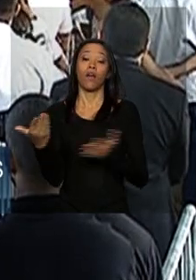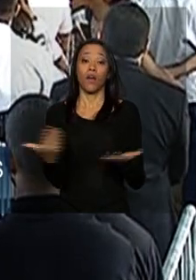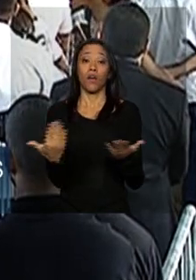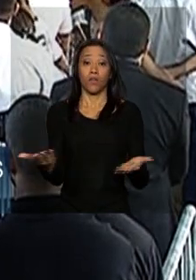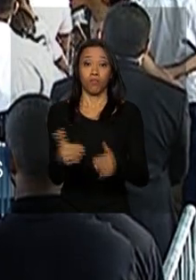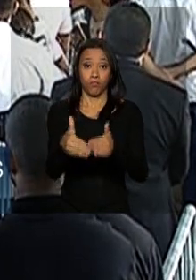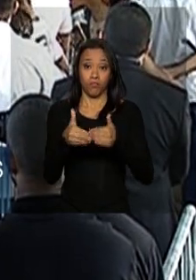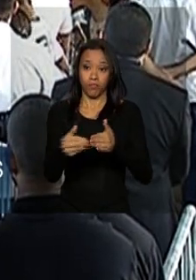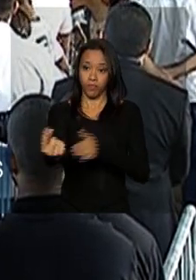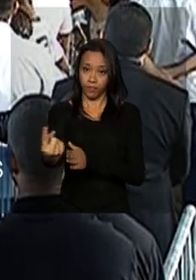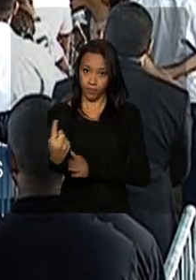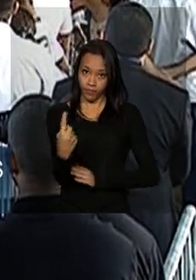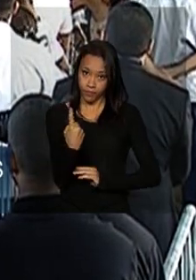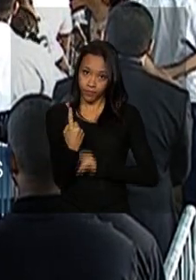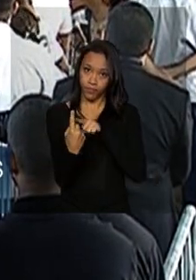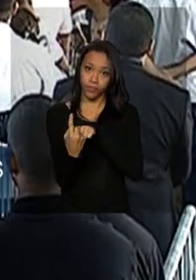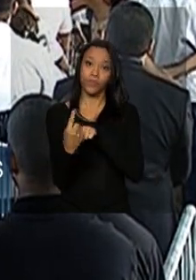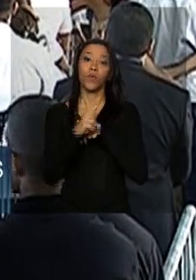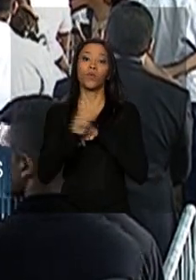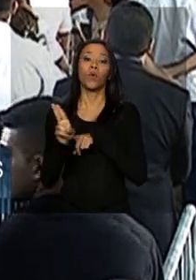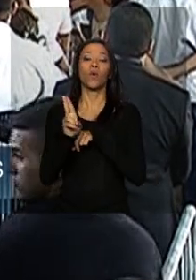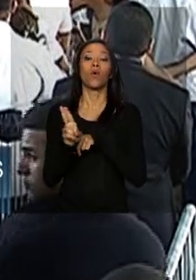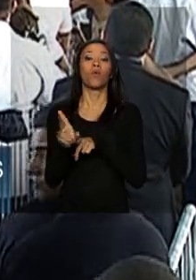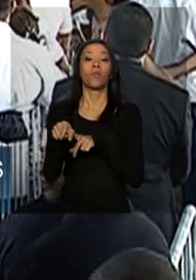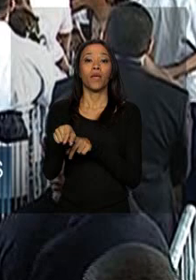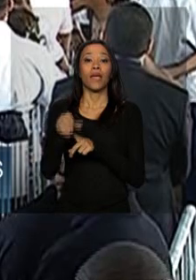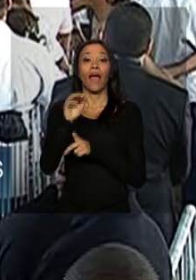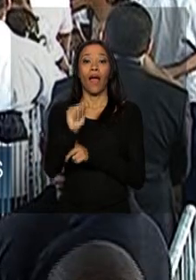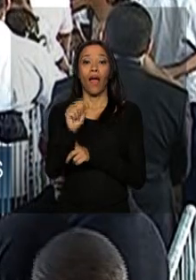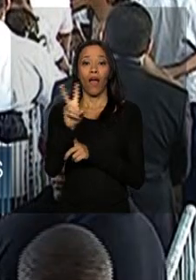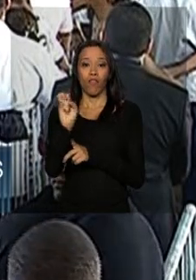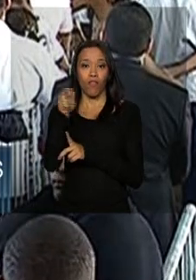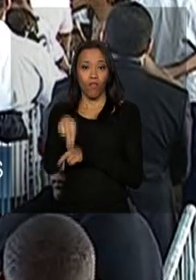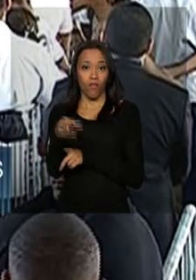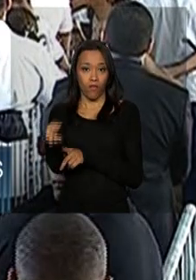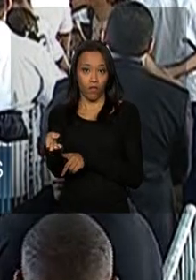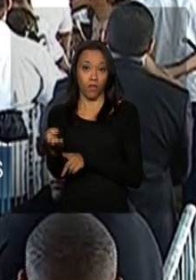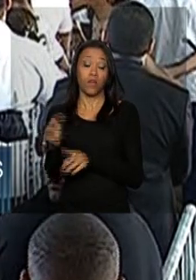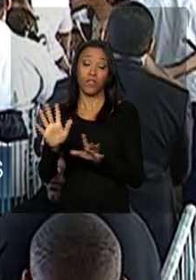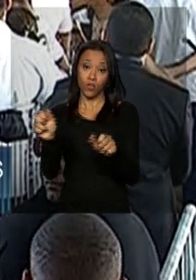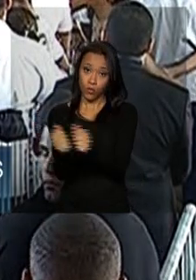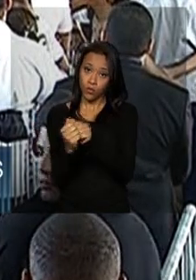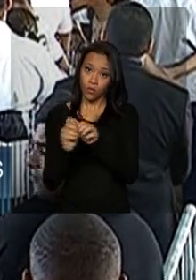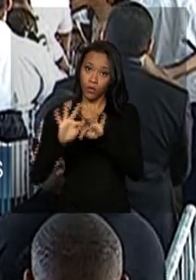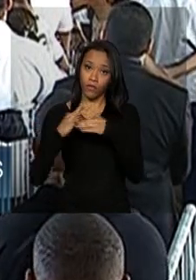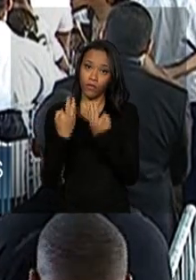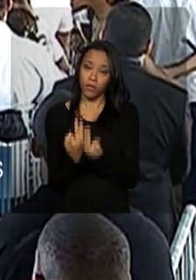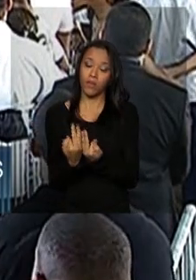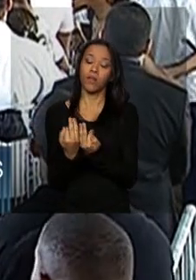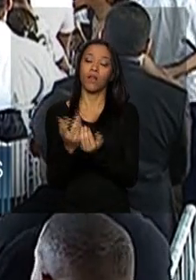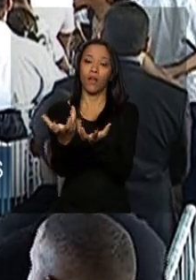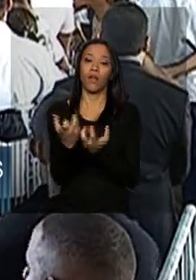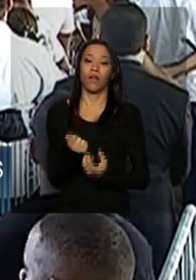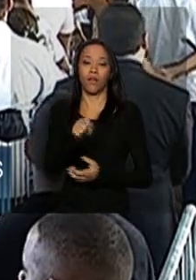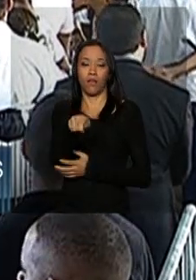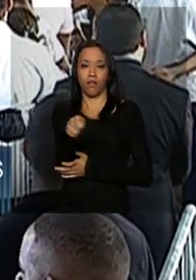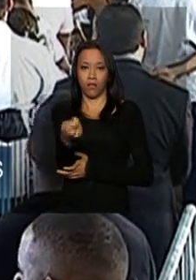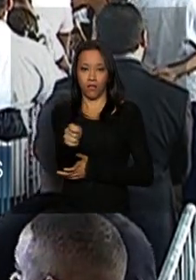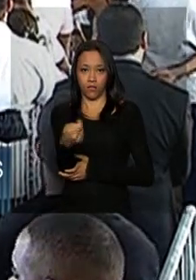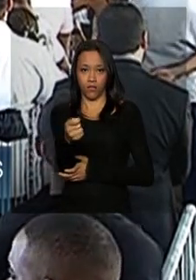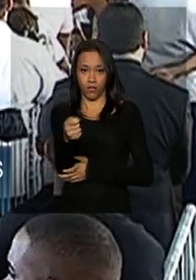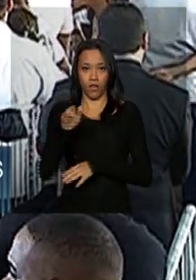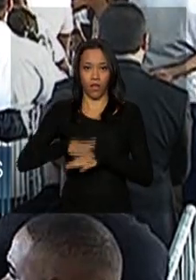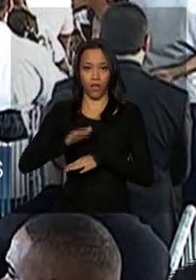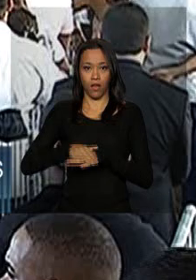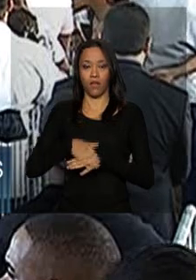ao palco a senhora Natasha Avon Laureano da Silva e Família, para receber as chaves das mãos